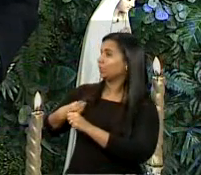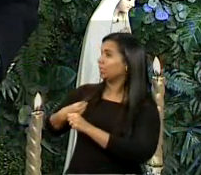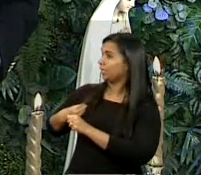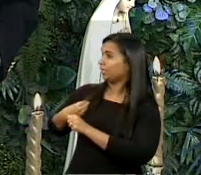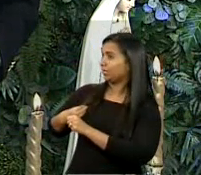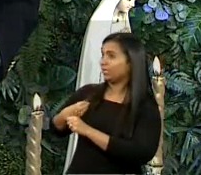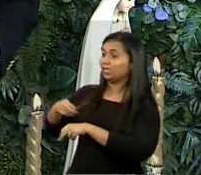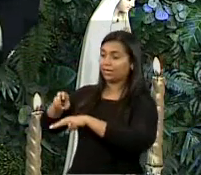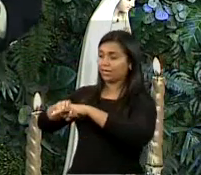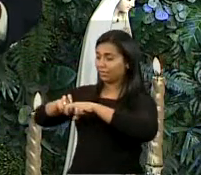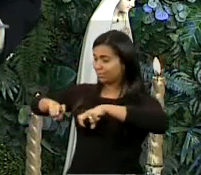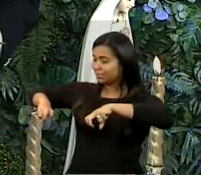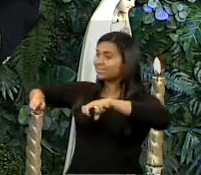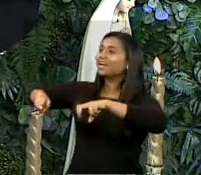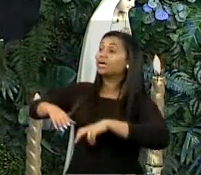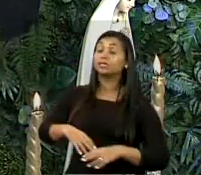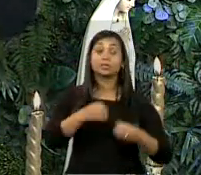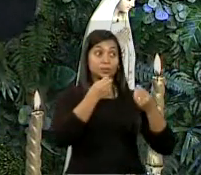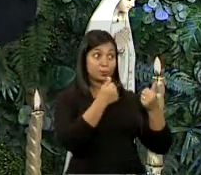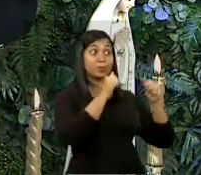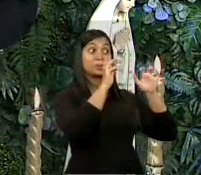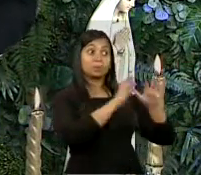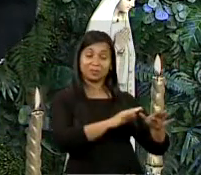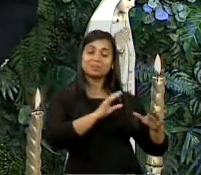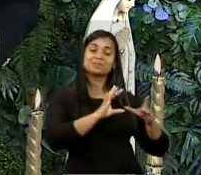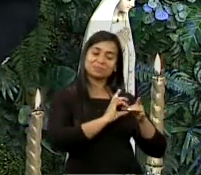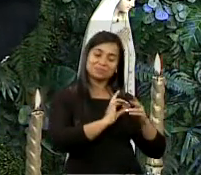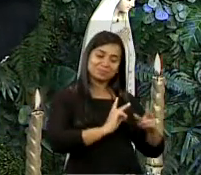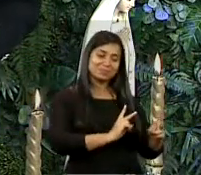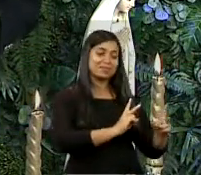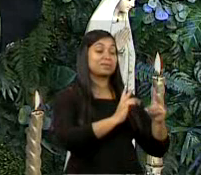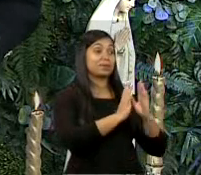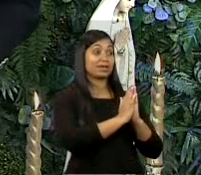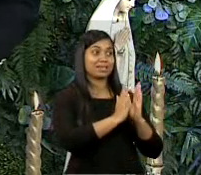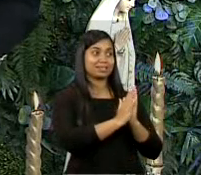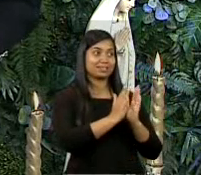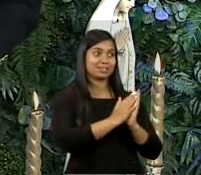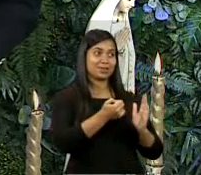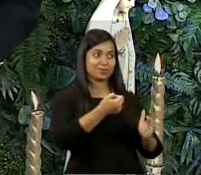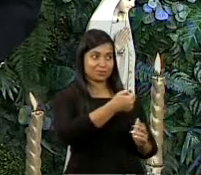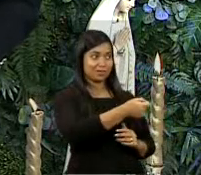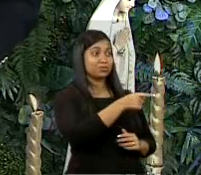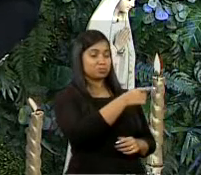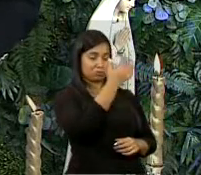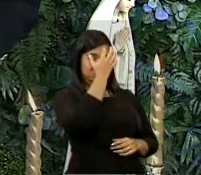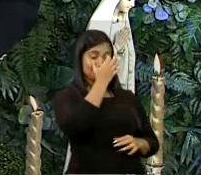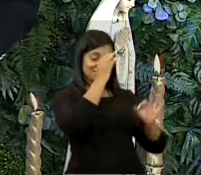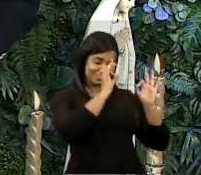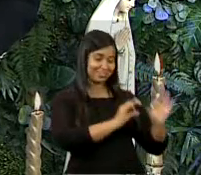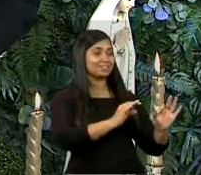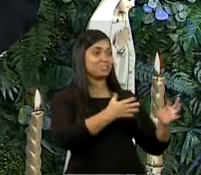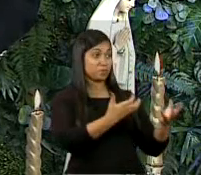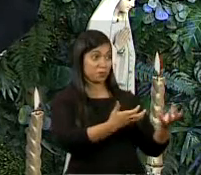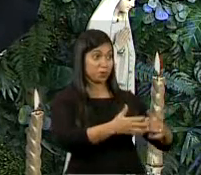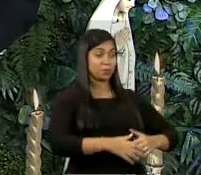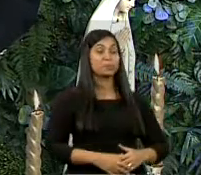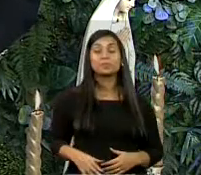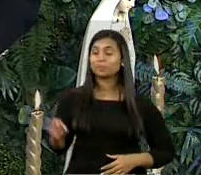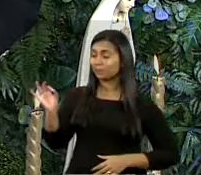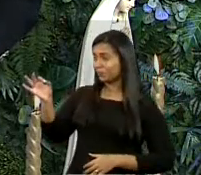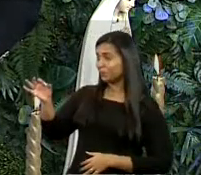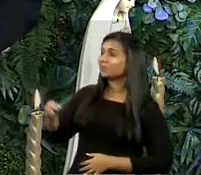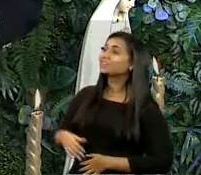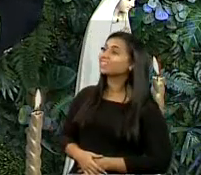está toda aqui na sala. Que bênção, e que se reúnam cada vez mais para rezar o Santo Terço. São os meus sinceros votos. Sim,